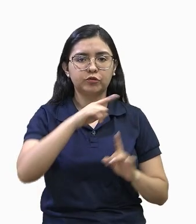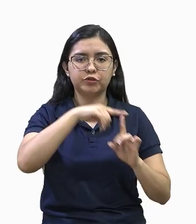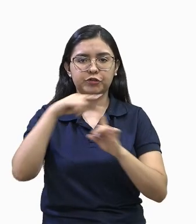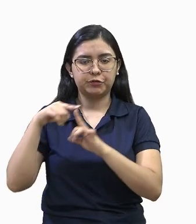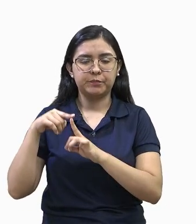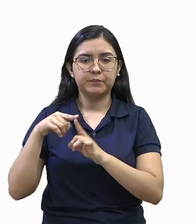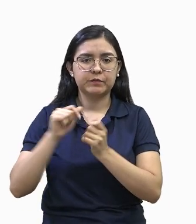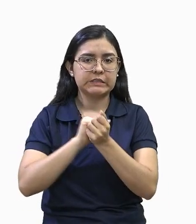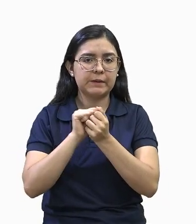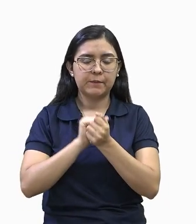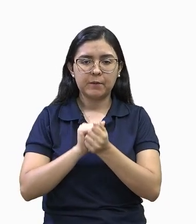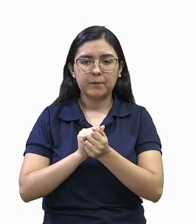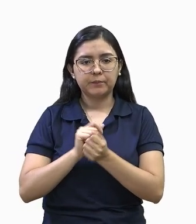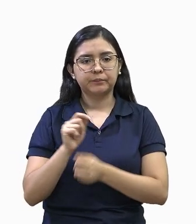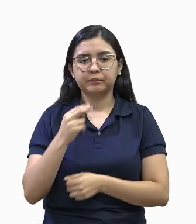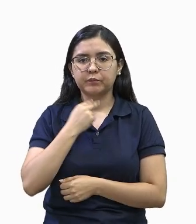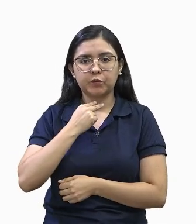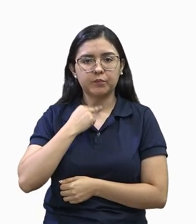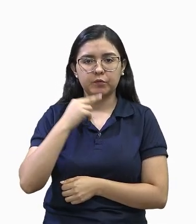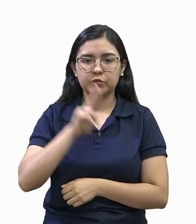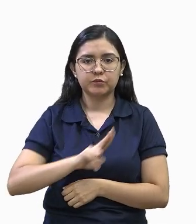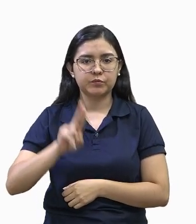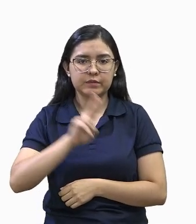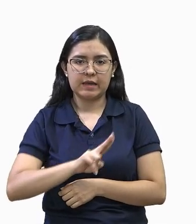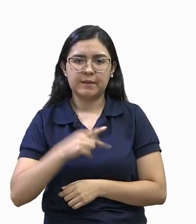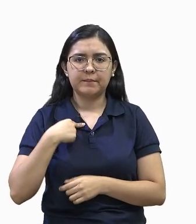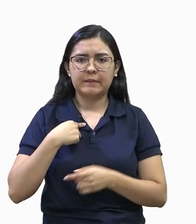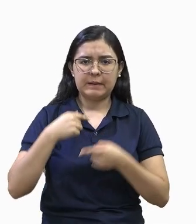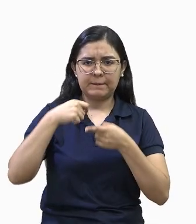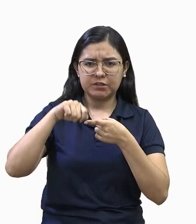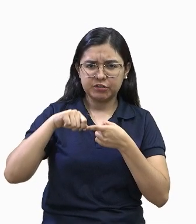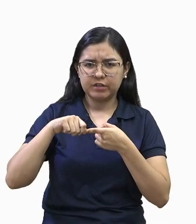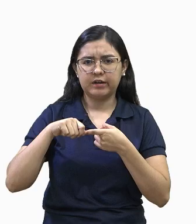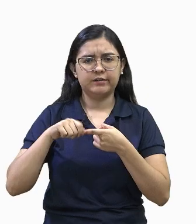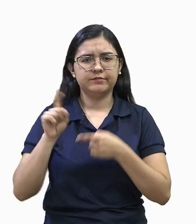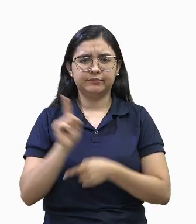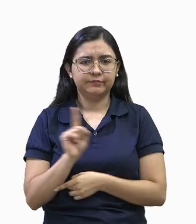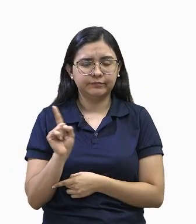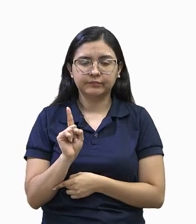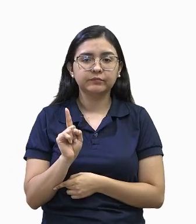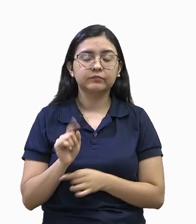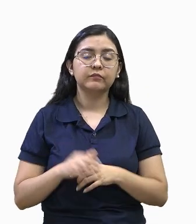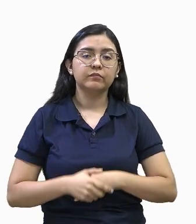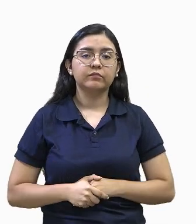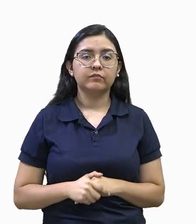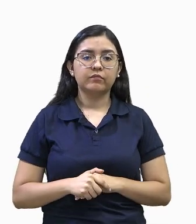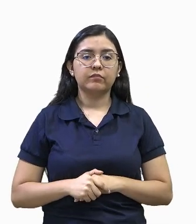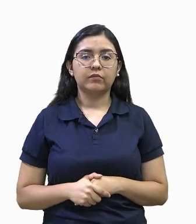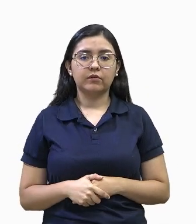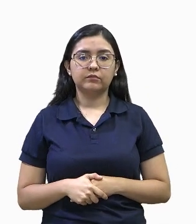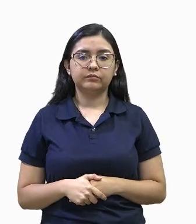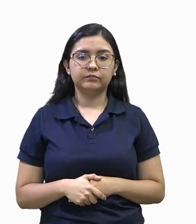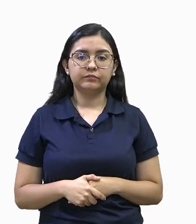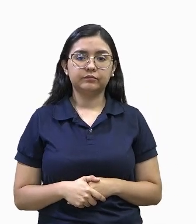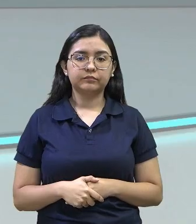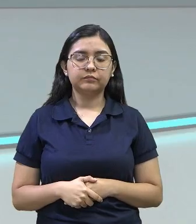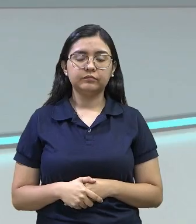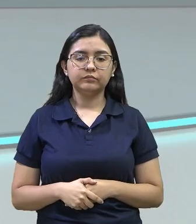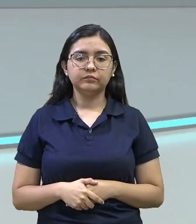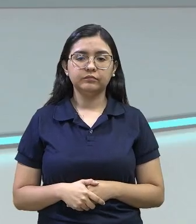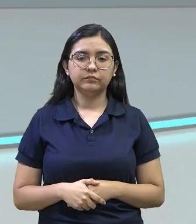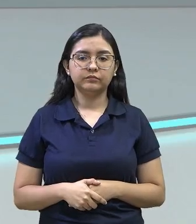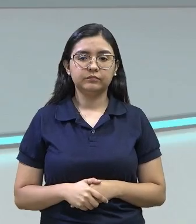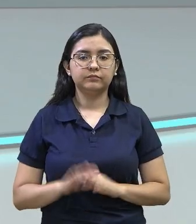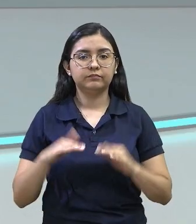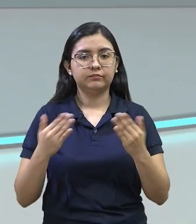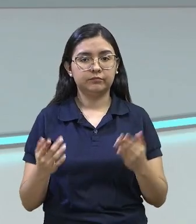produtos, tá? Não vão passar pasta de dente, não vão passar qualquer outra coisa aí que não seja isso, tá? E